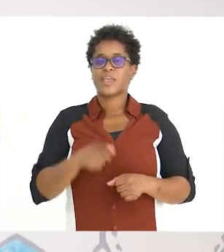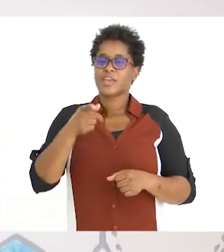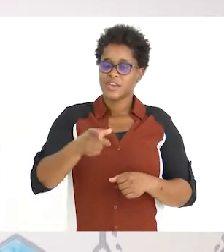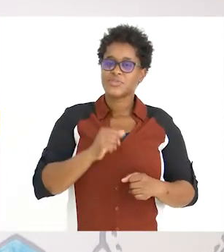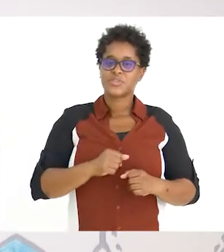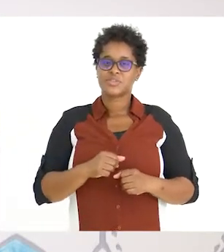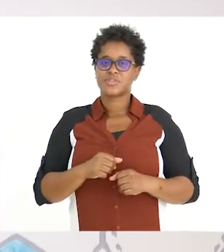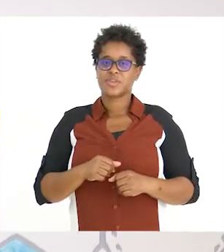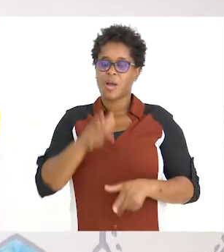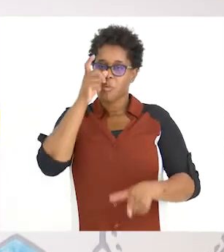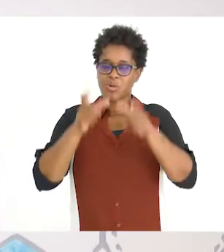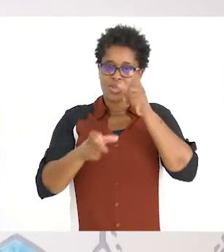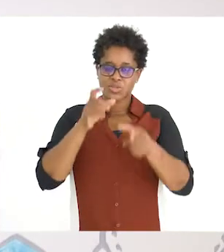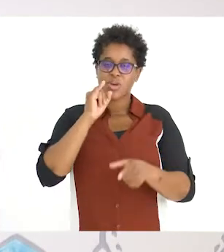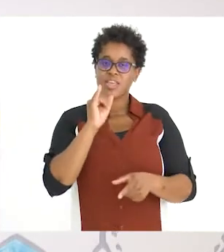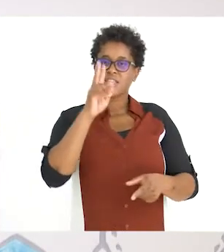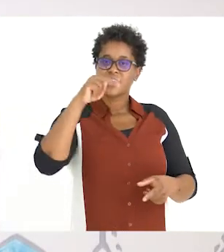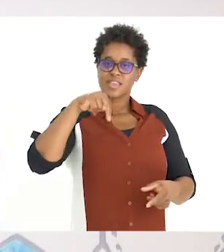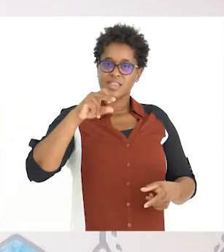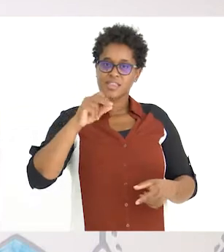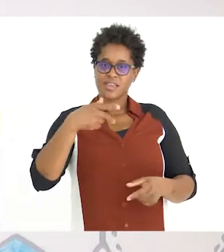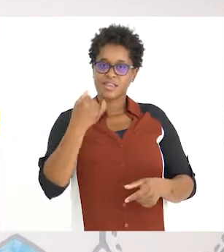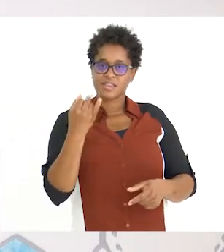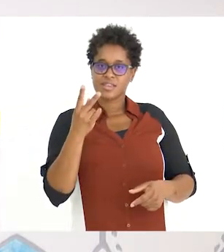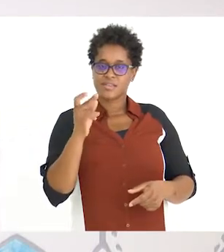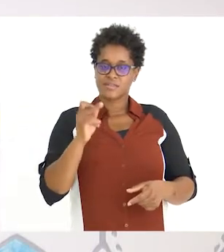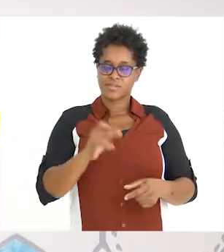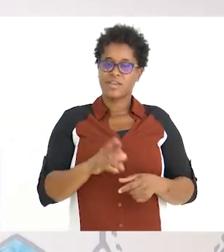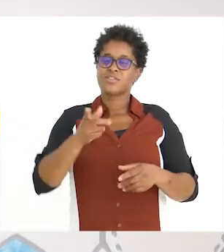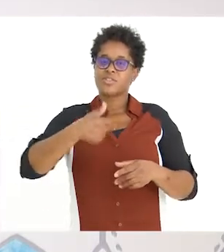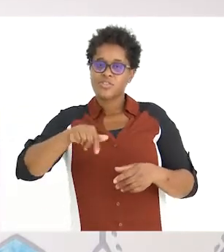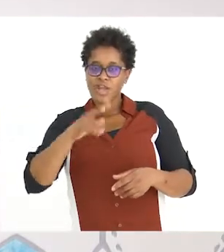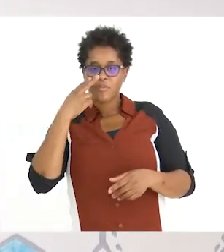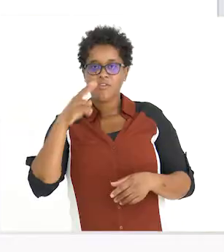são a população inativa. Então, vamos lá ver.